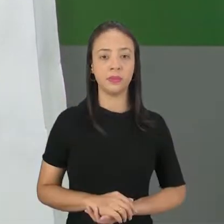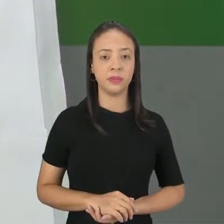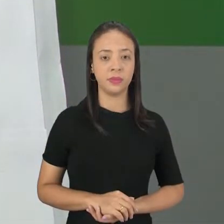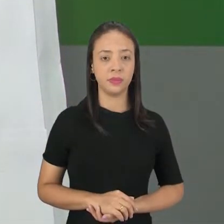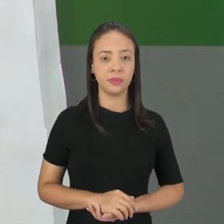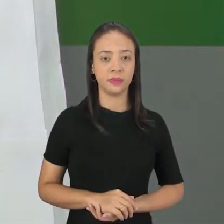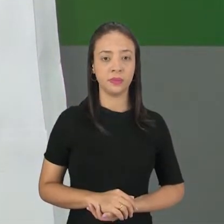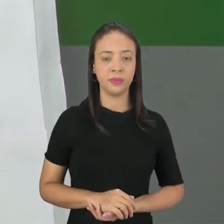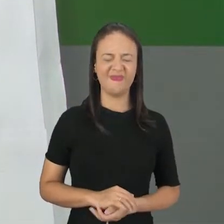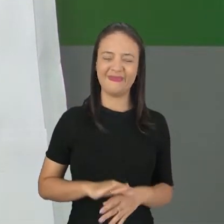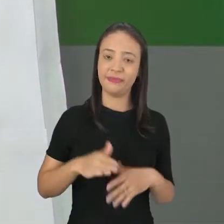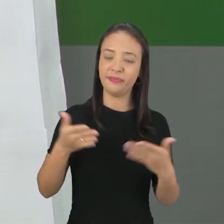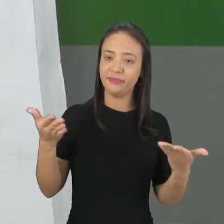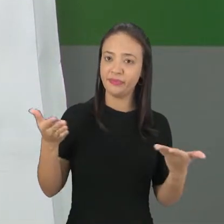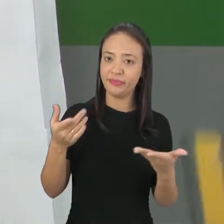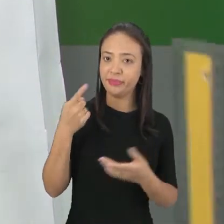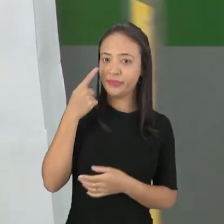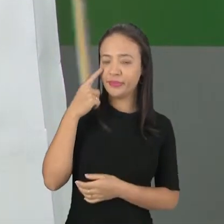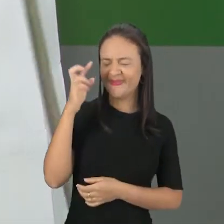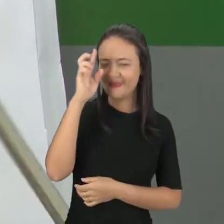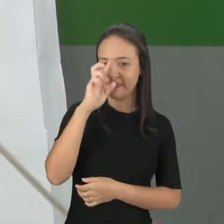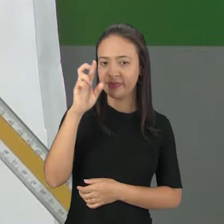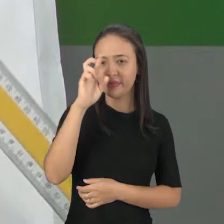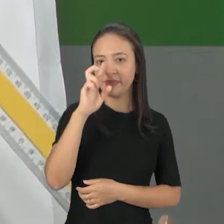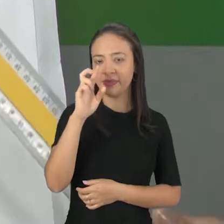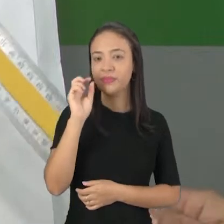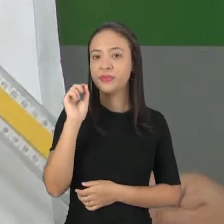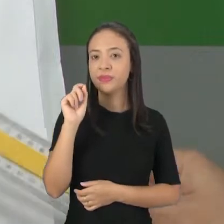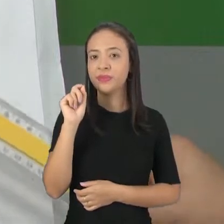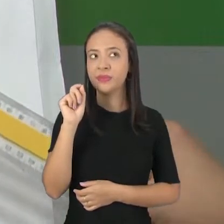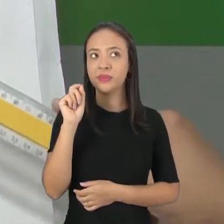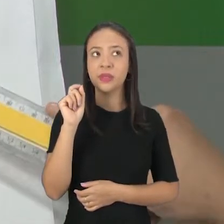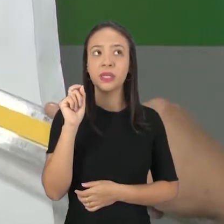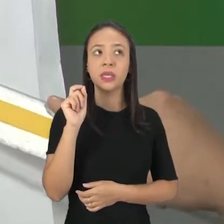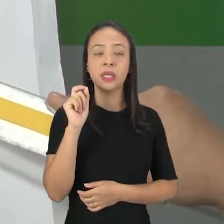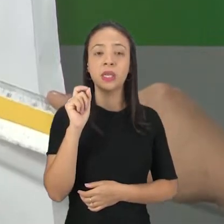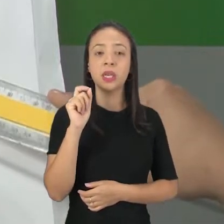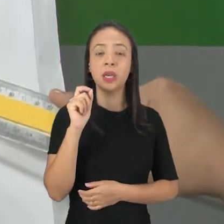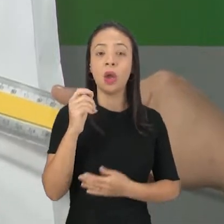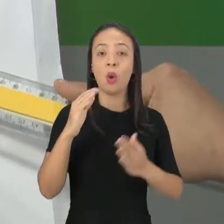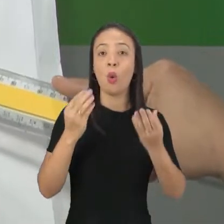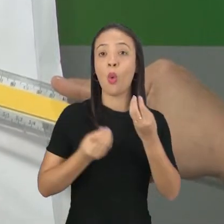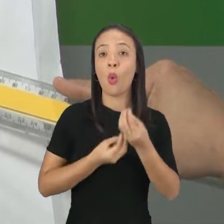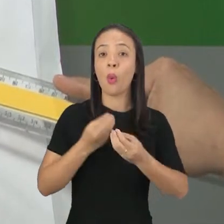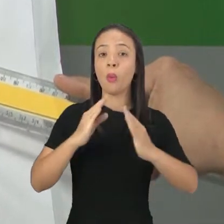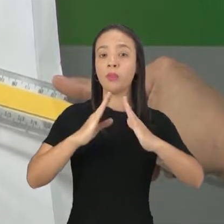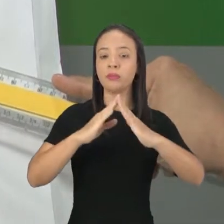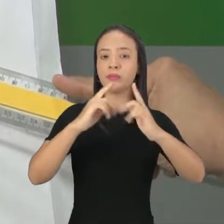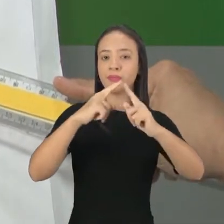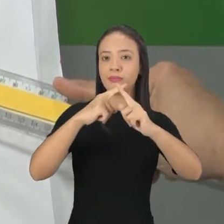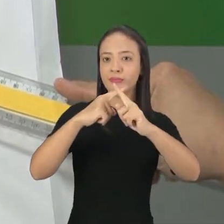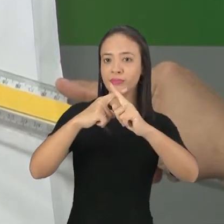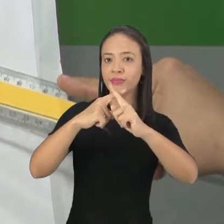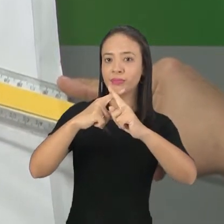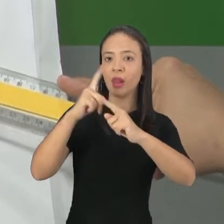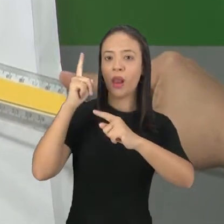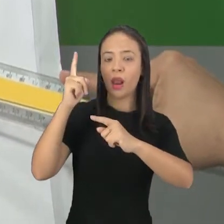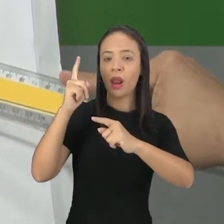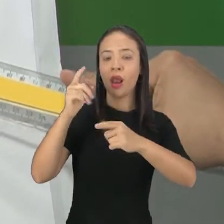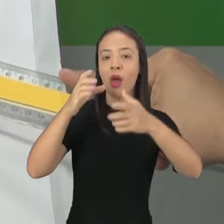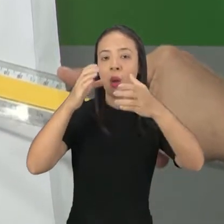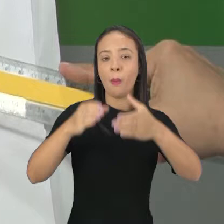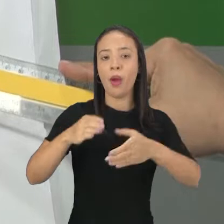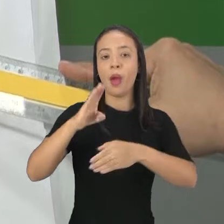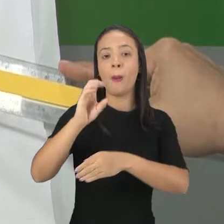seguir. Agora vamos observar comigo a forma desta igreja aqui. Essa igreja ela está localizada lá no